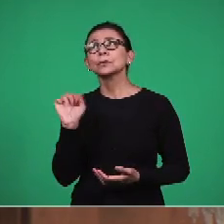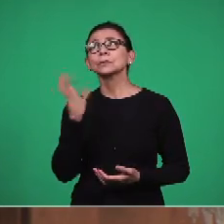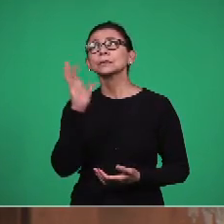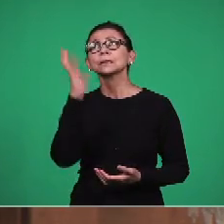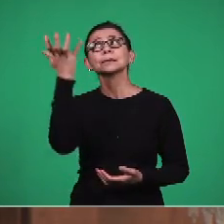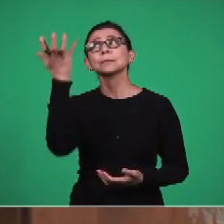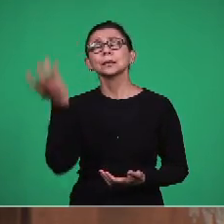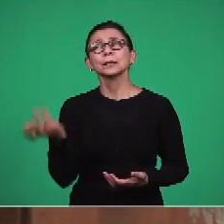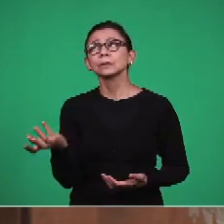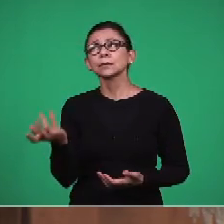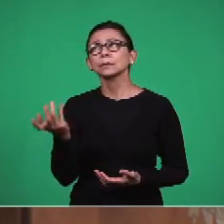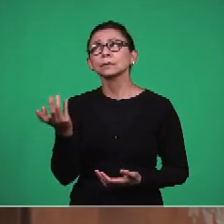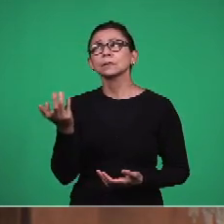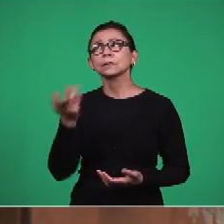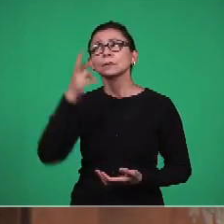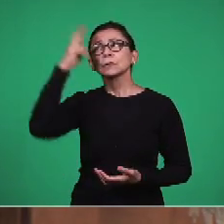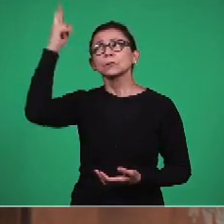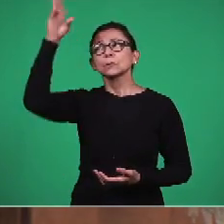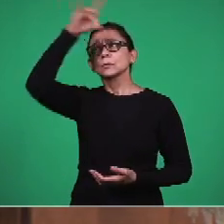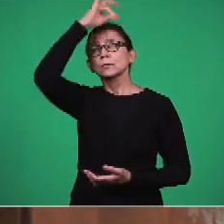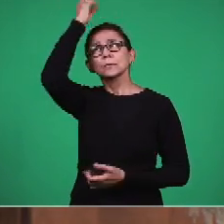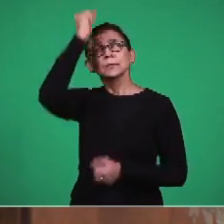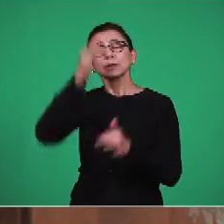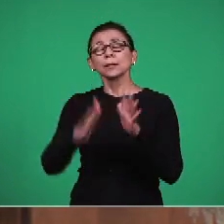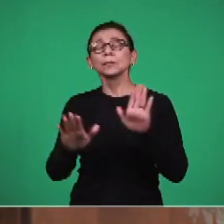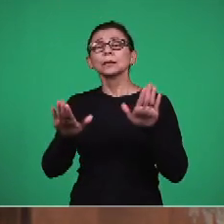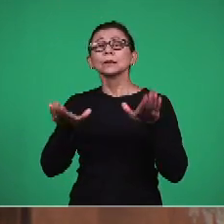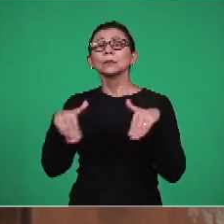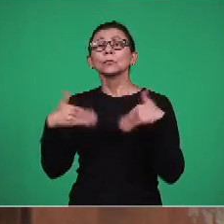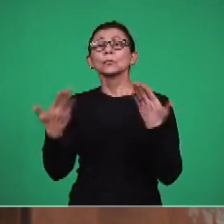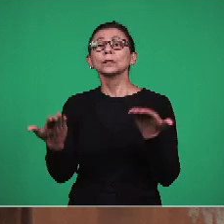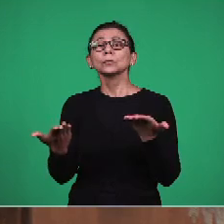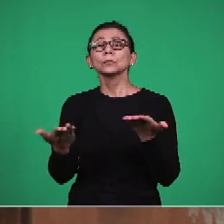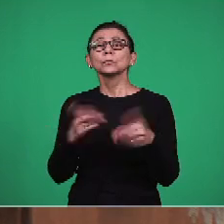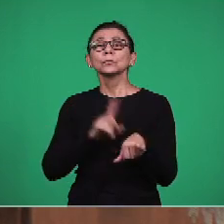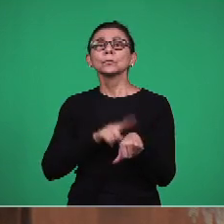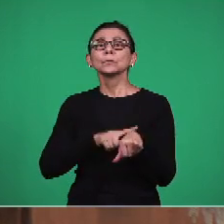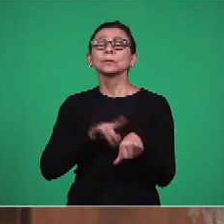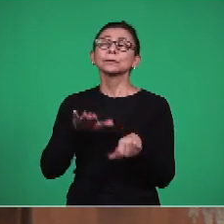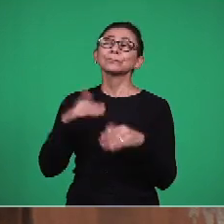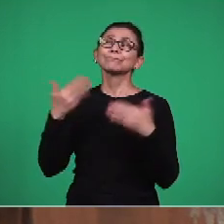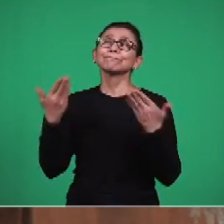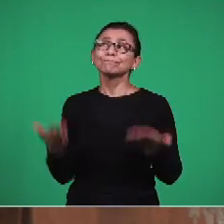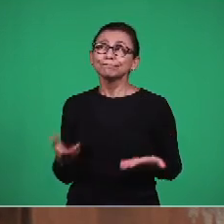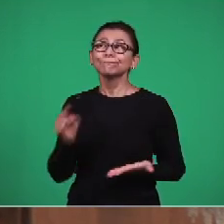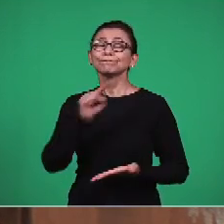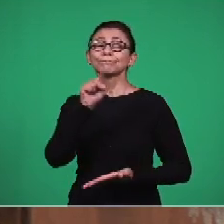O Senhor vai derramar o teu Espírito. Me lembro de uma irmã, uma serva de Deus,